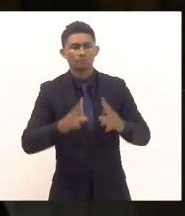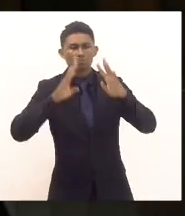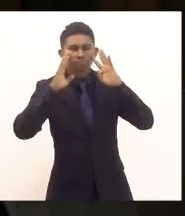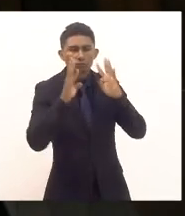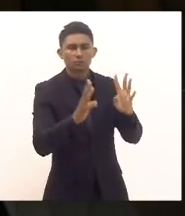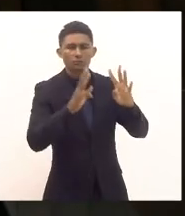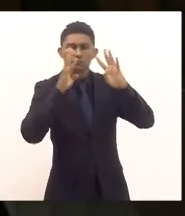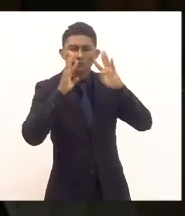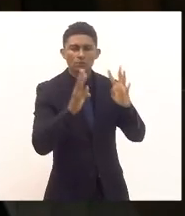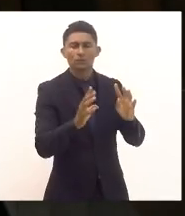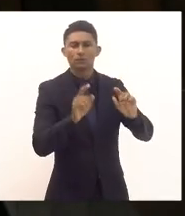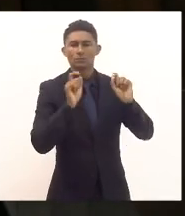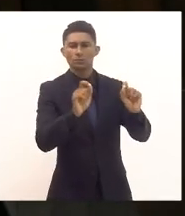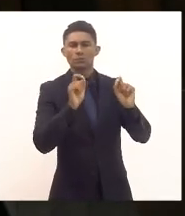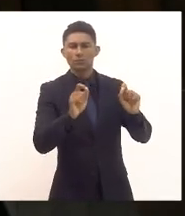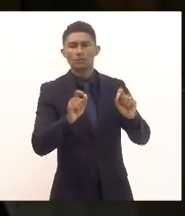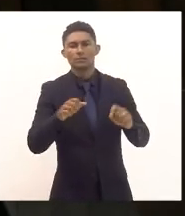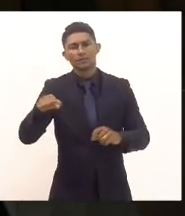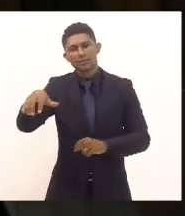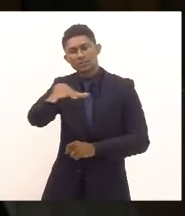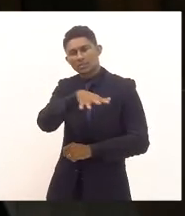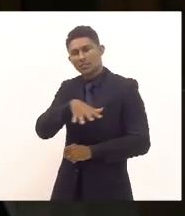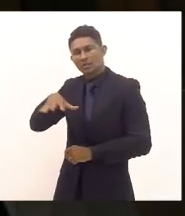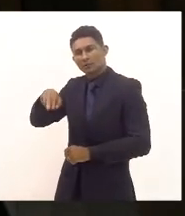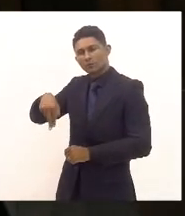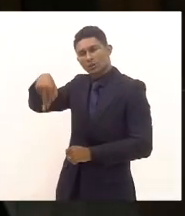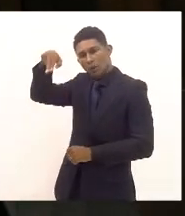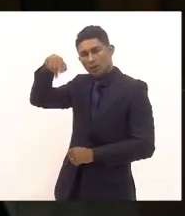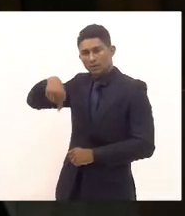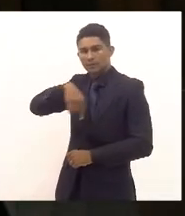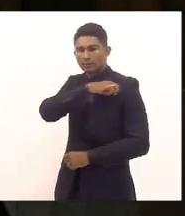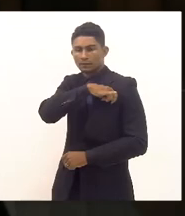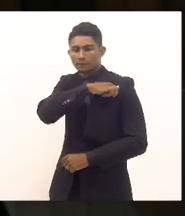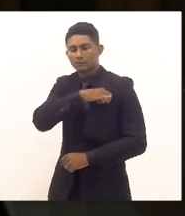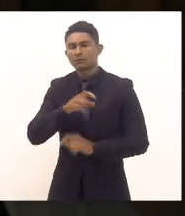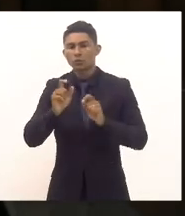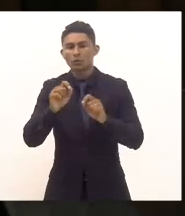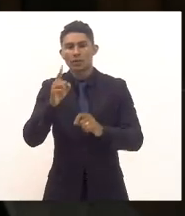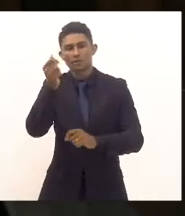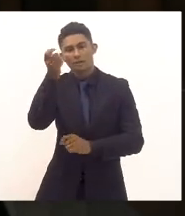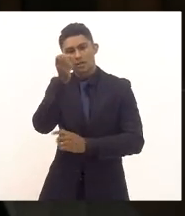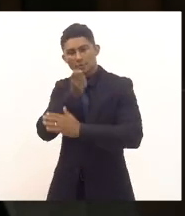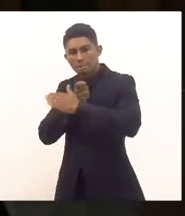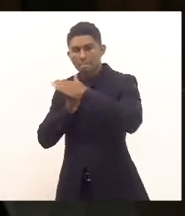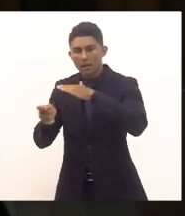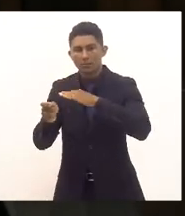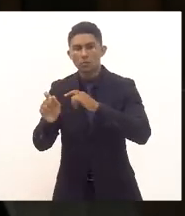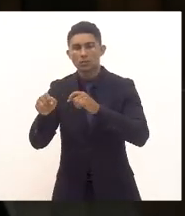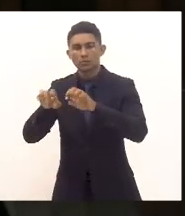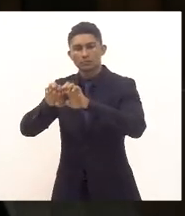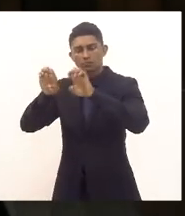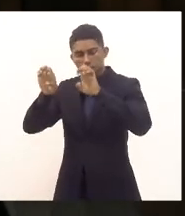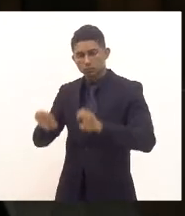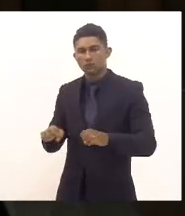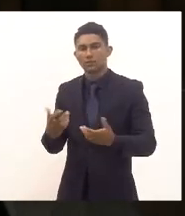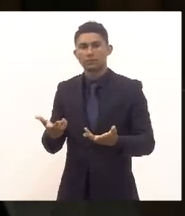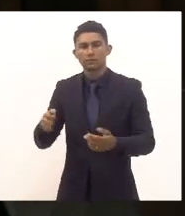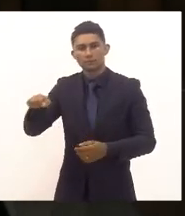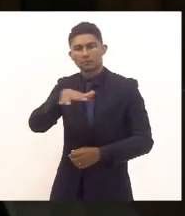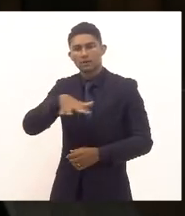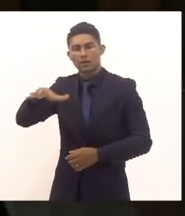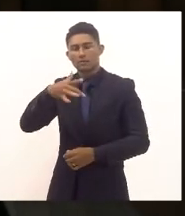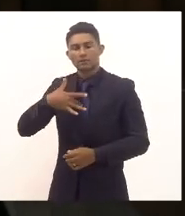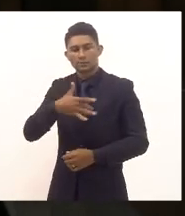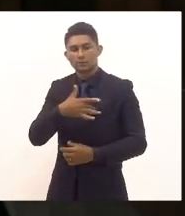especial a nossa região noroeste Fluminense no que diz aos investimentos de infraestrutura saúde